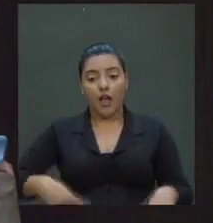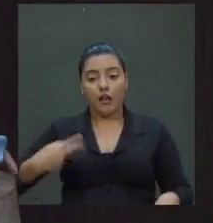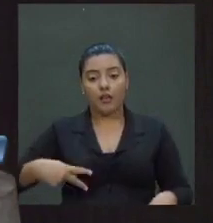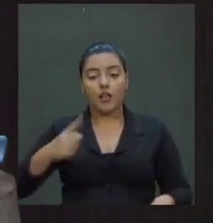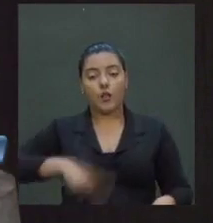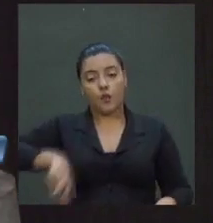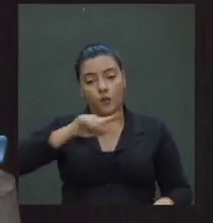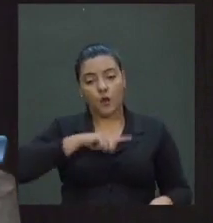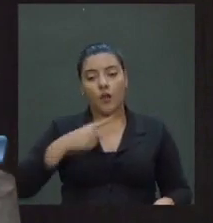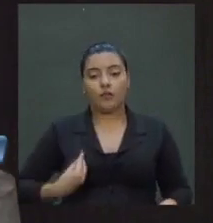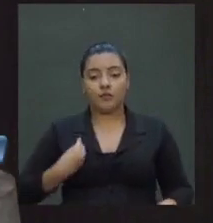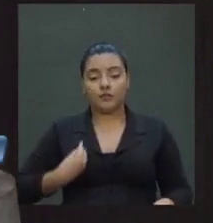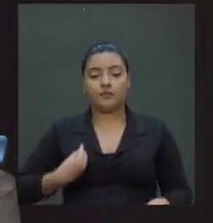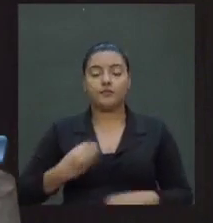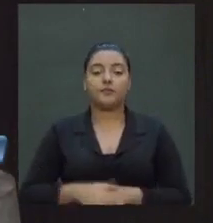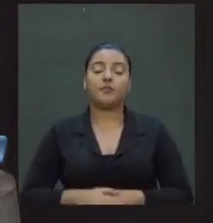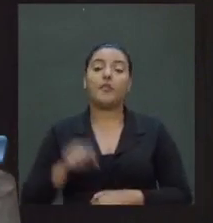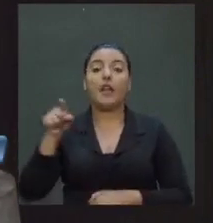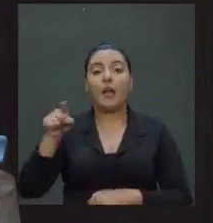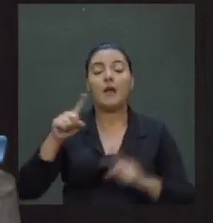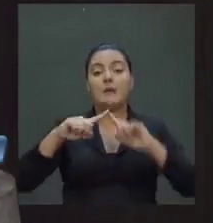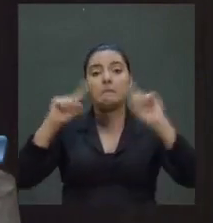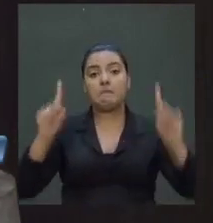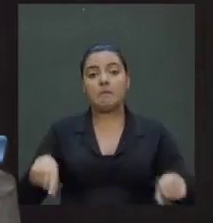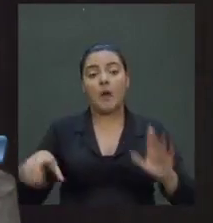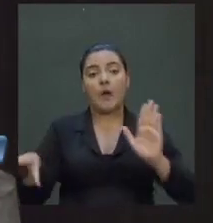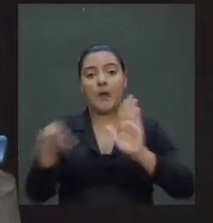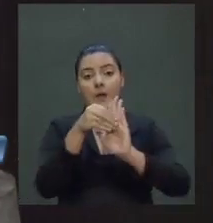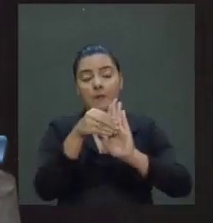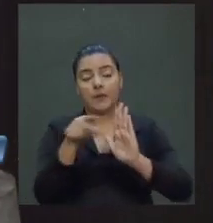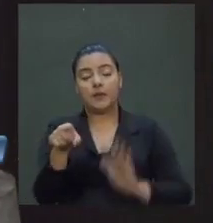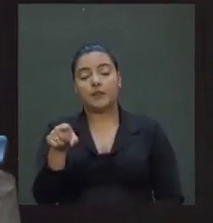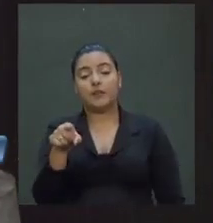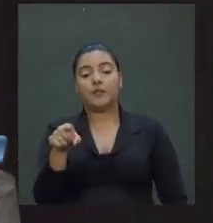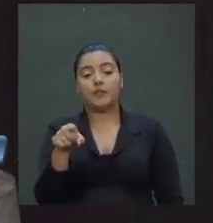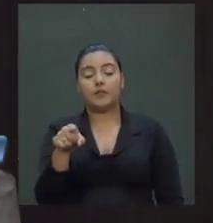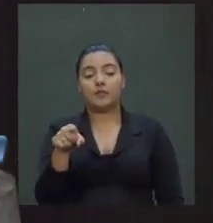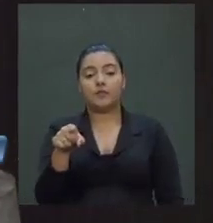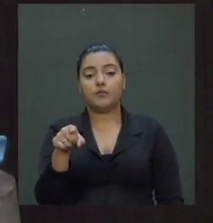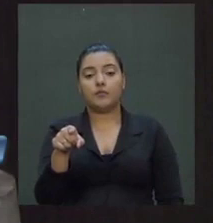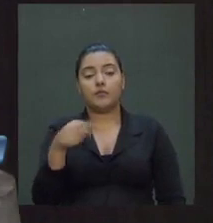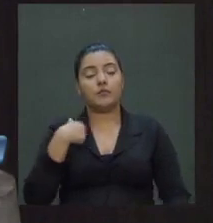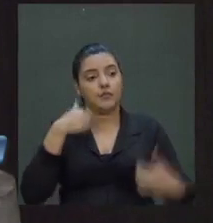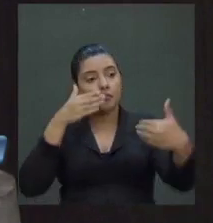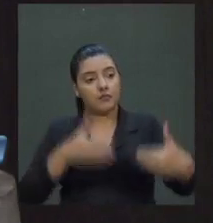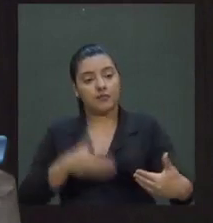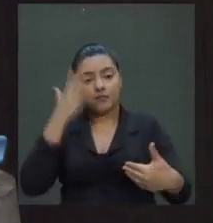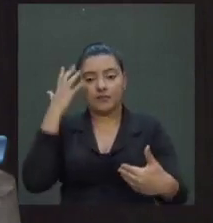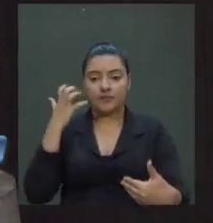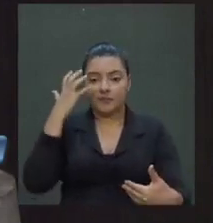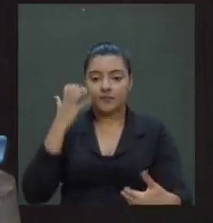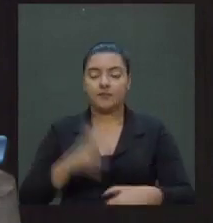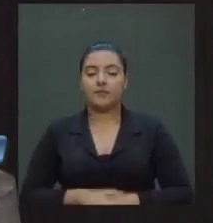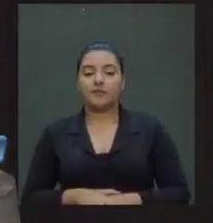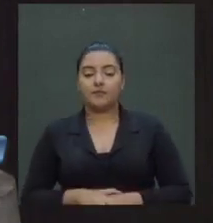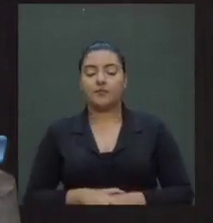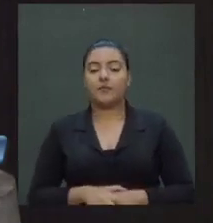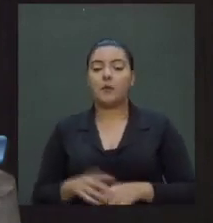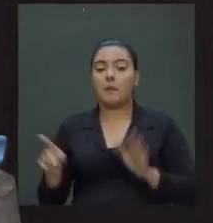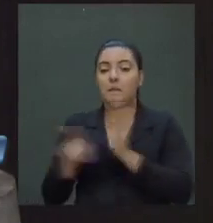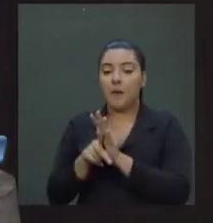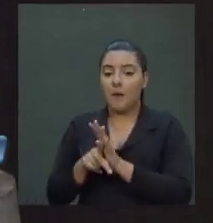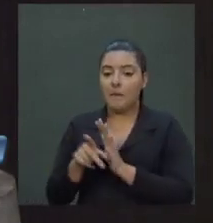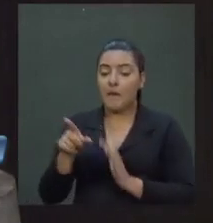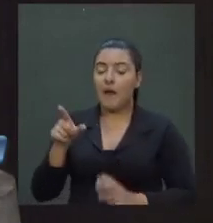entre nós. Essa matéria, está aqui, deputado Evandro, quero me dirigir a Vossa Excelência. Essa matéria do Tribunal de